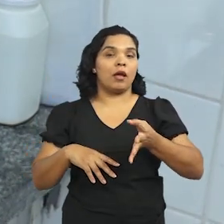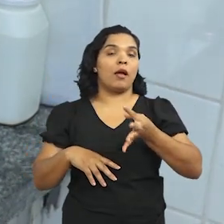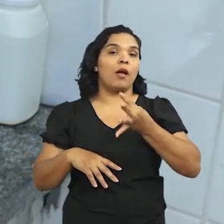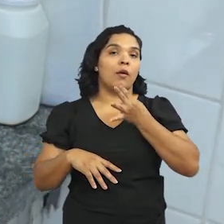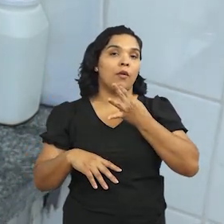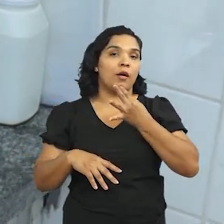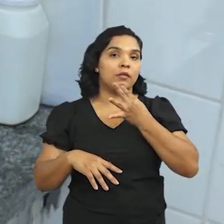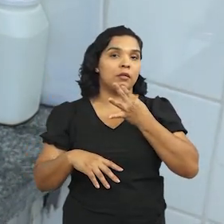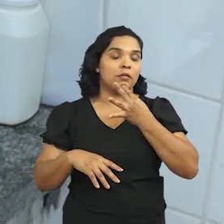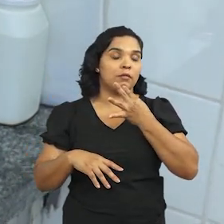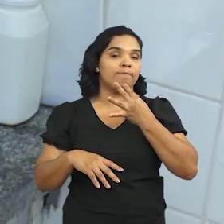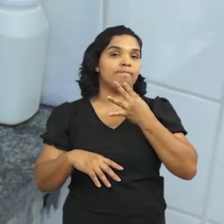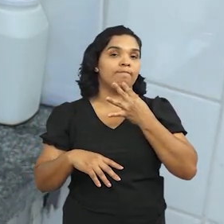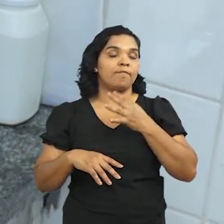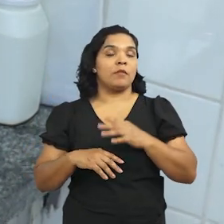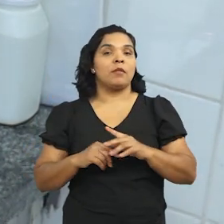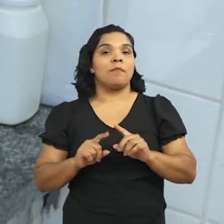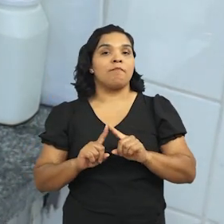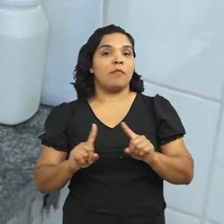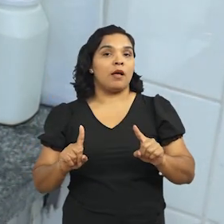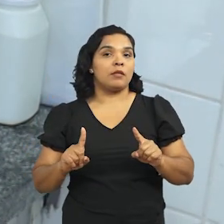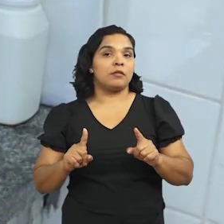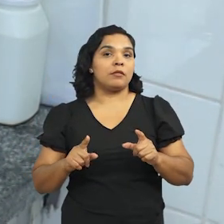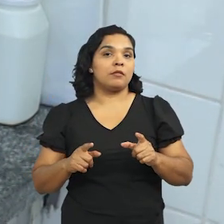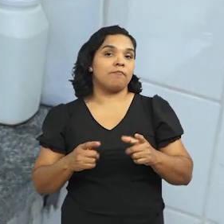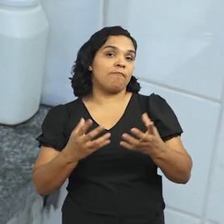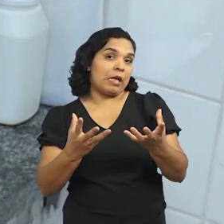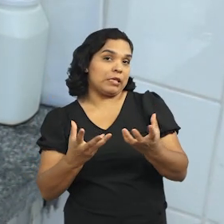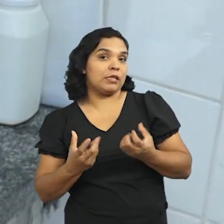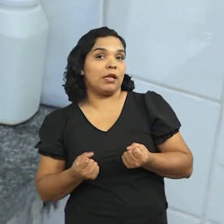é um pouco conhecida, mas não tão